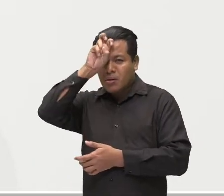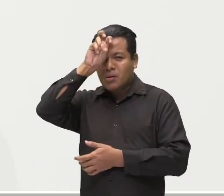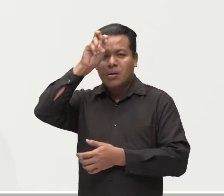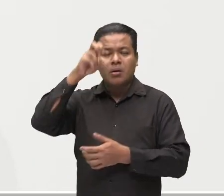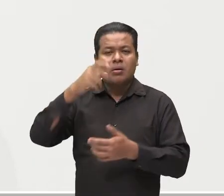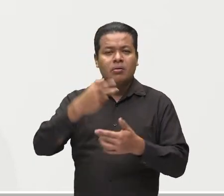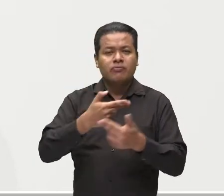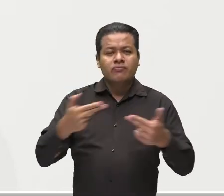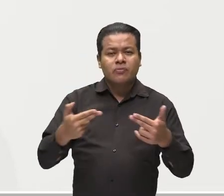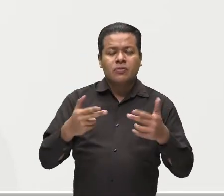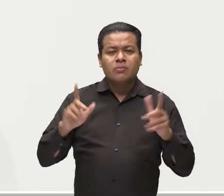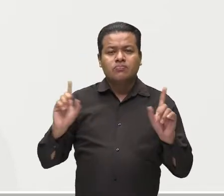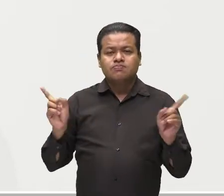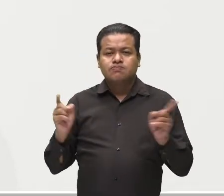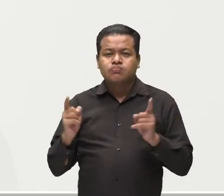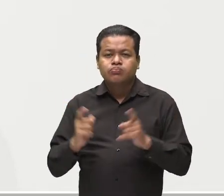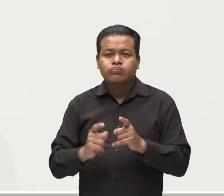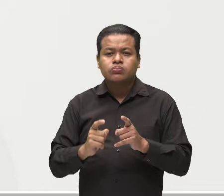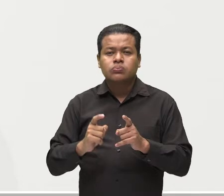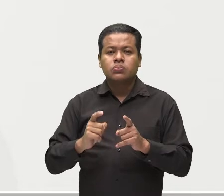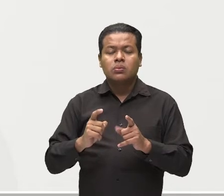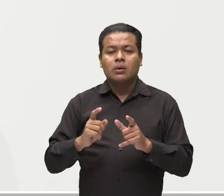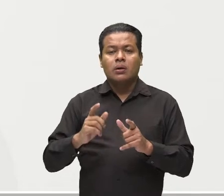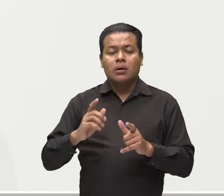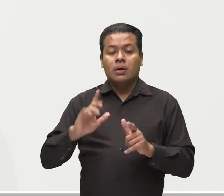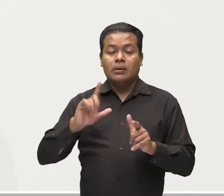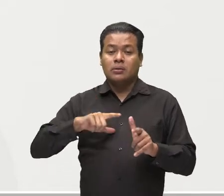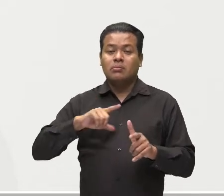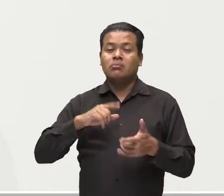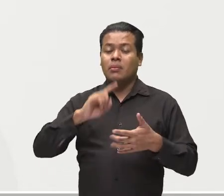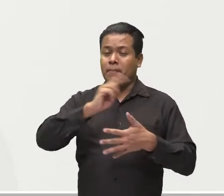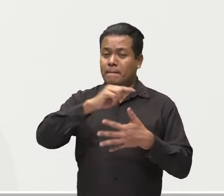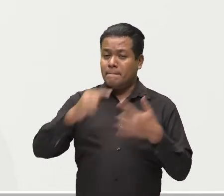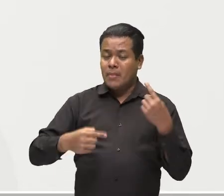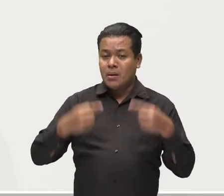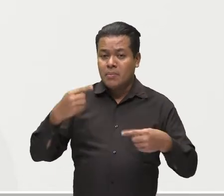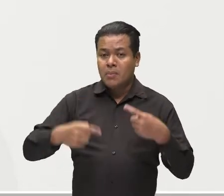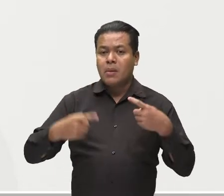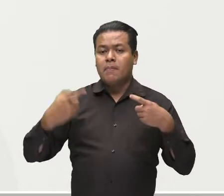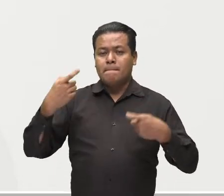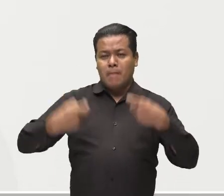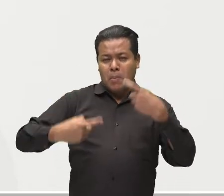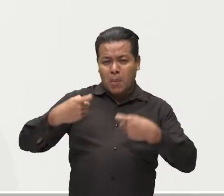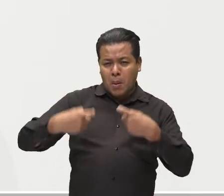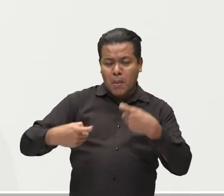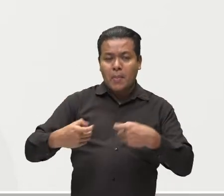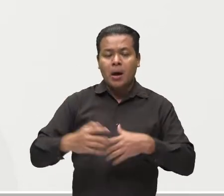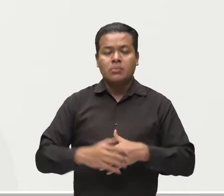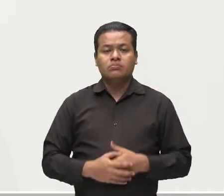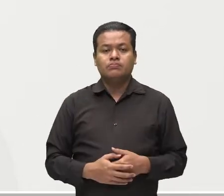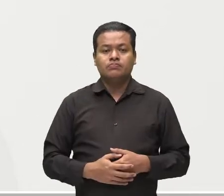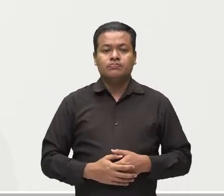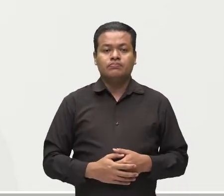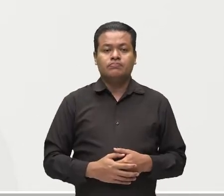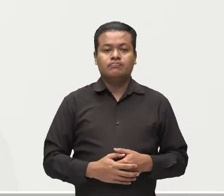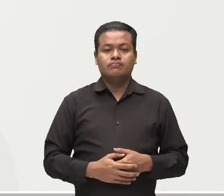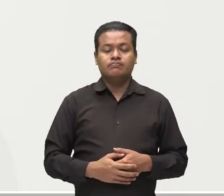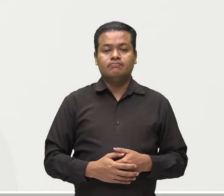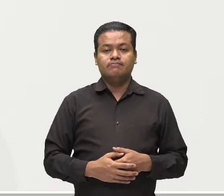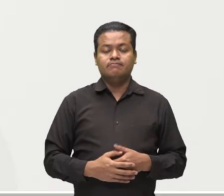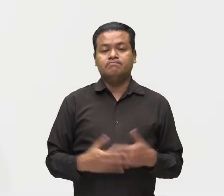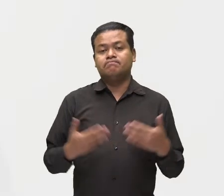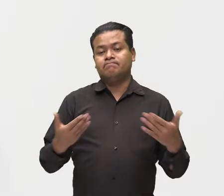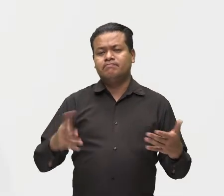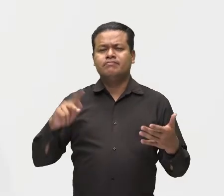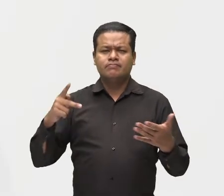vez mais a área de influência da Palestina, e isso acaba gerando diversos conflitos armados, né? Na próxima tela a gente vai ver que até aconteceram,